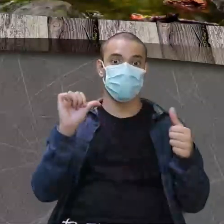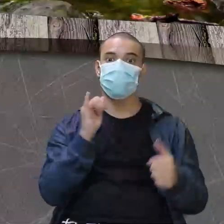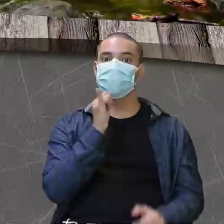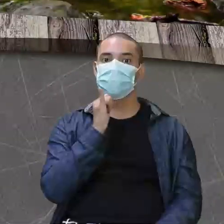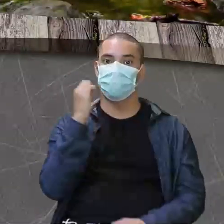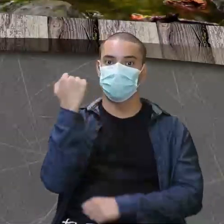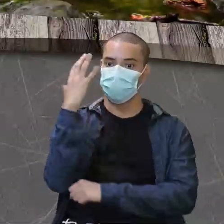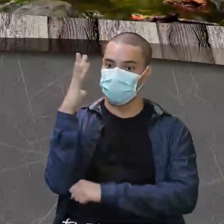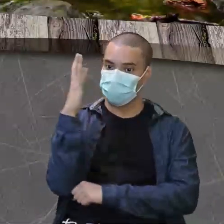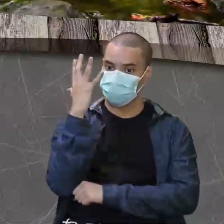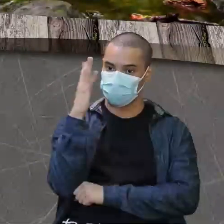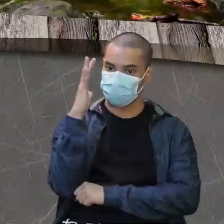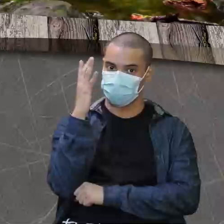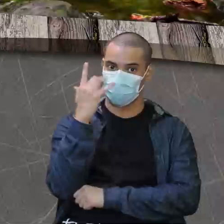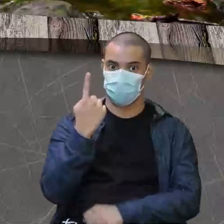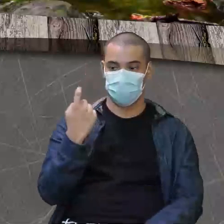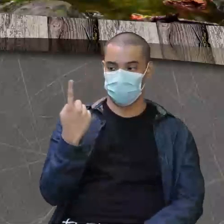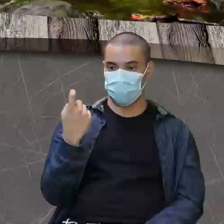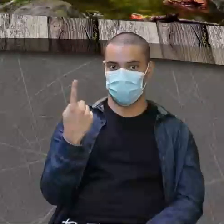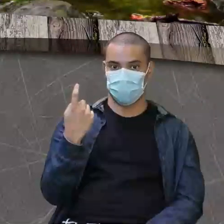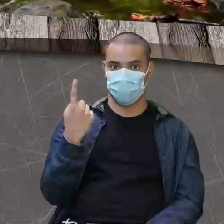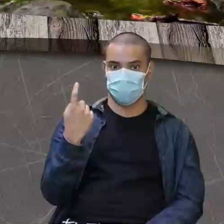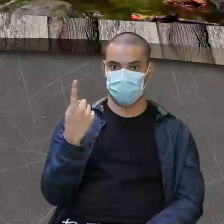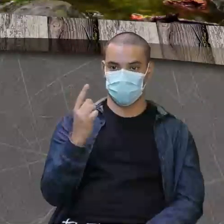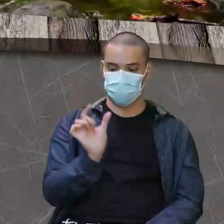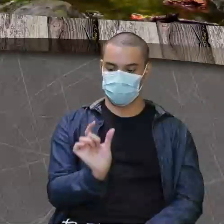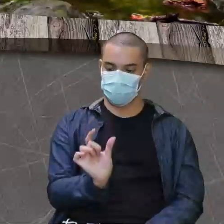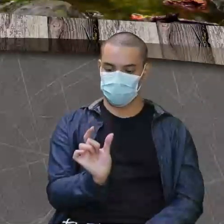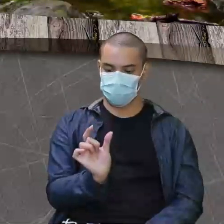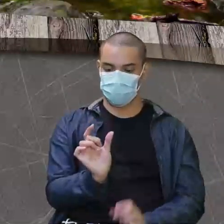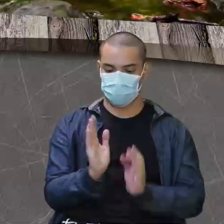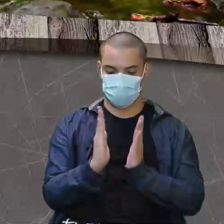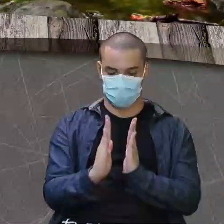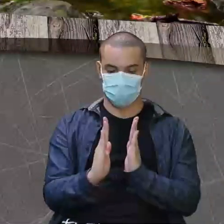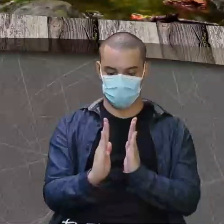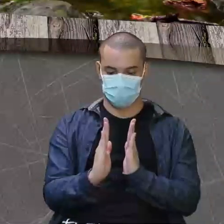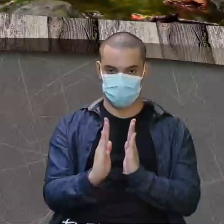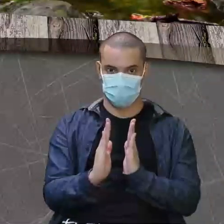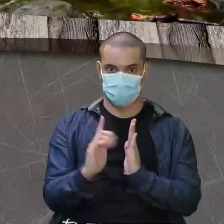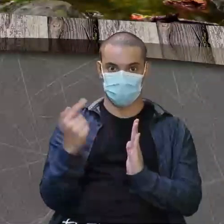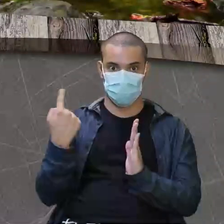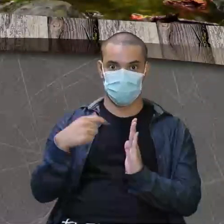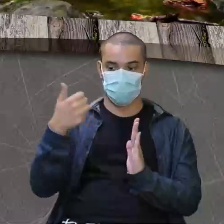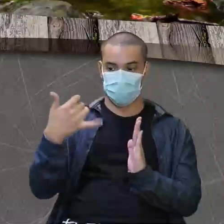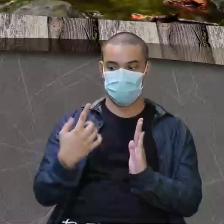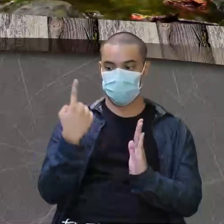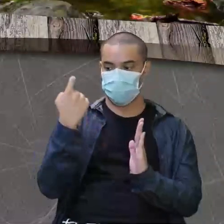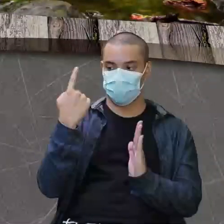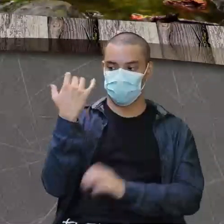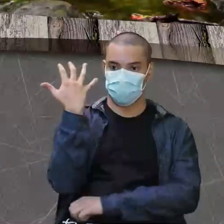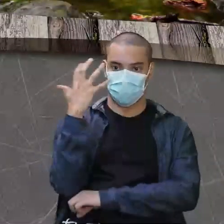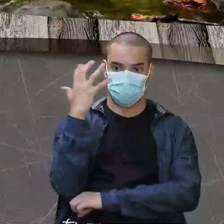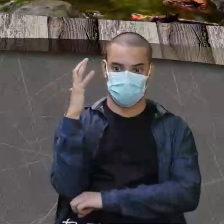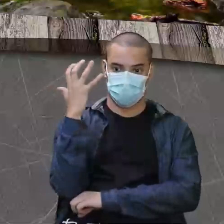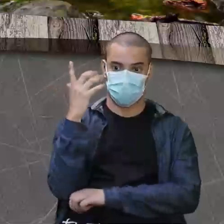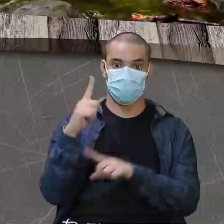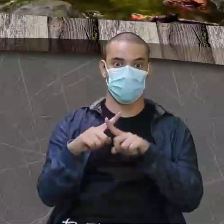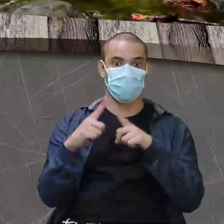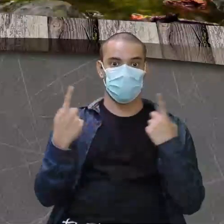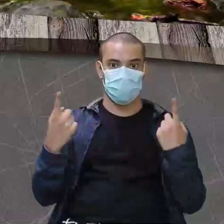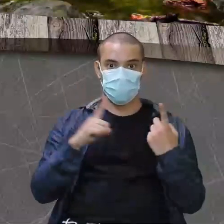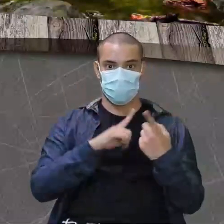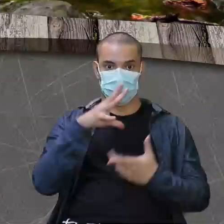árvore, ela é uma, então eu vou colocar uma base pequena, porque eu estou falando de um único indivíduo. Só que